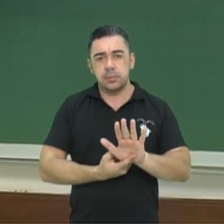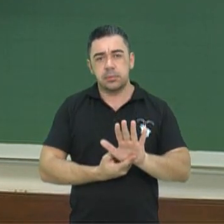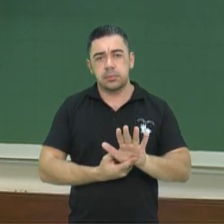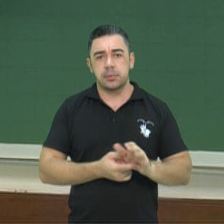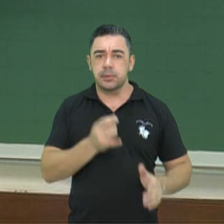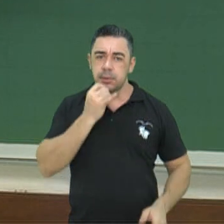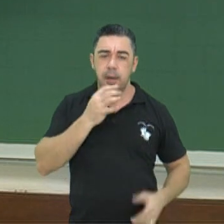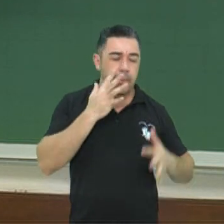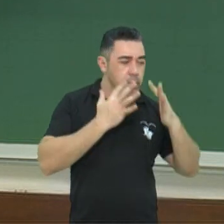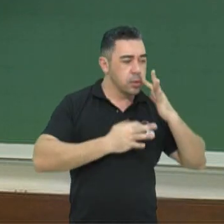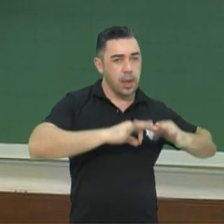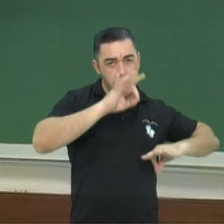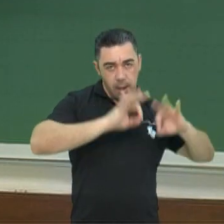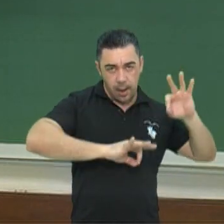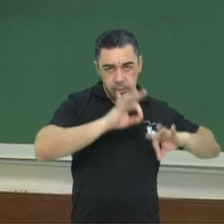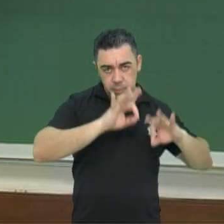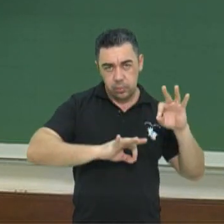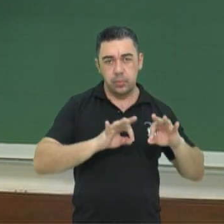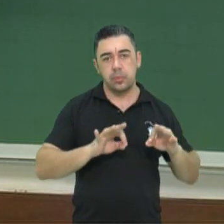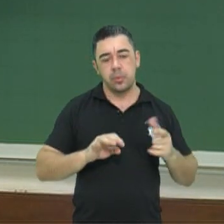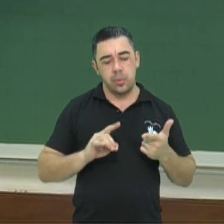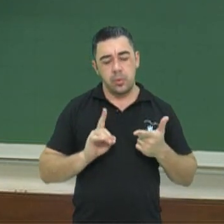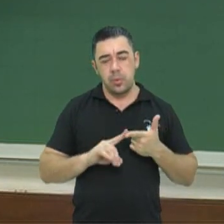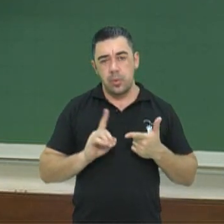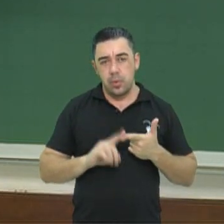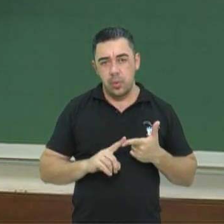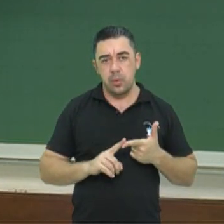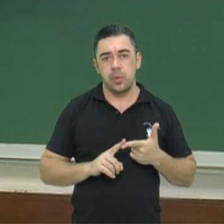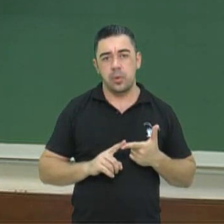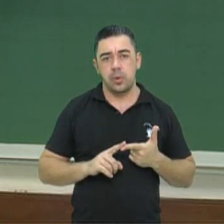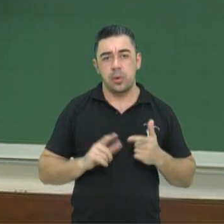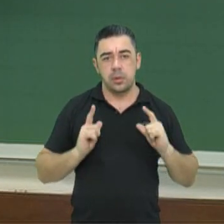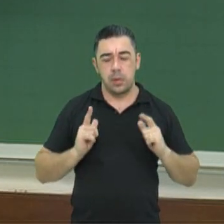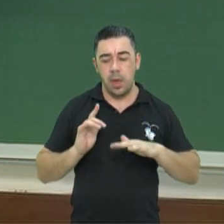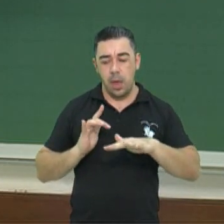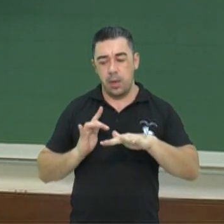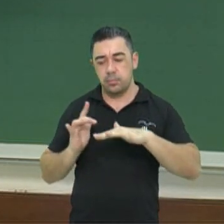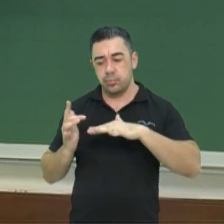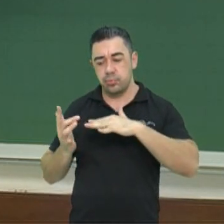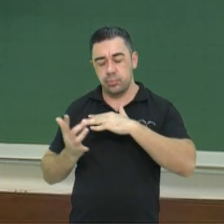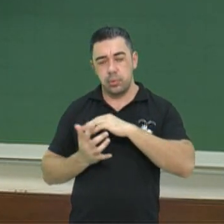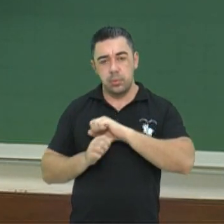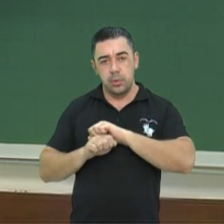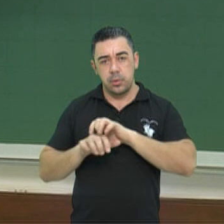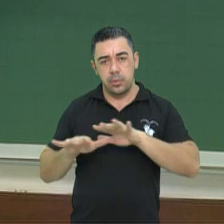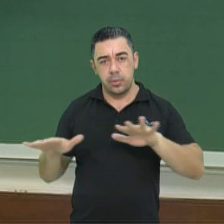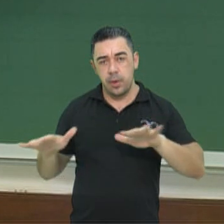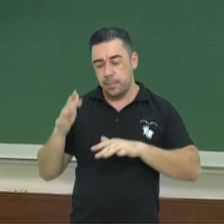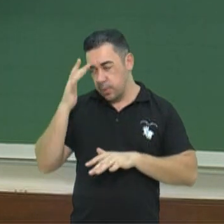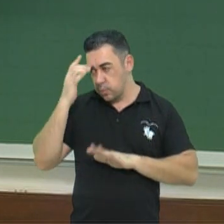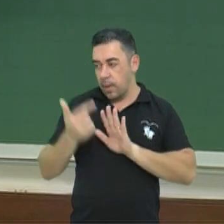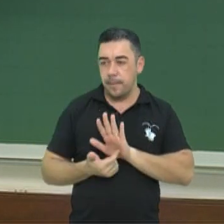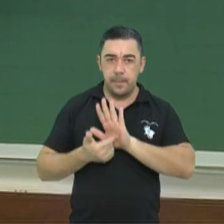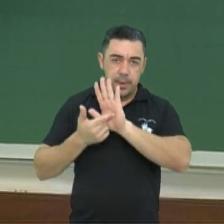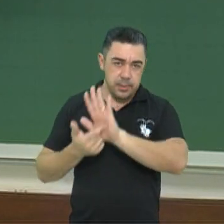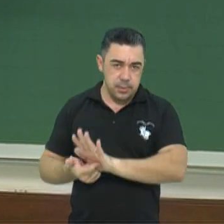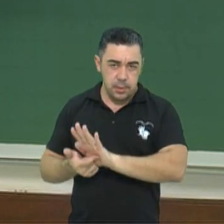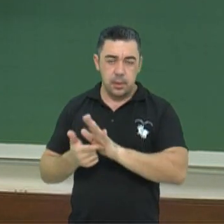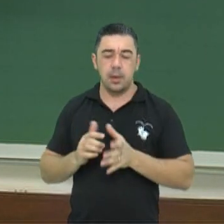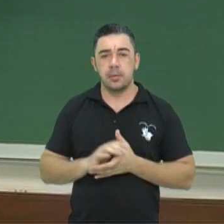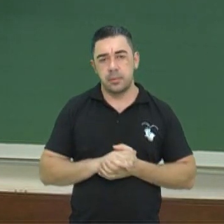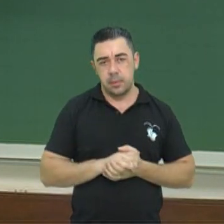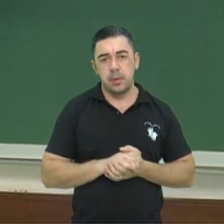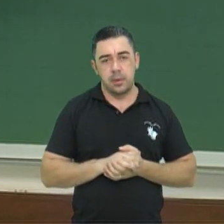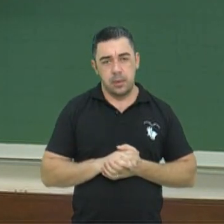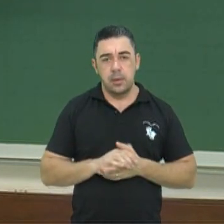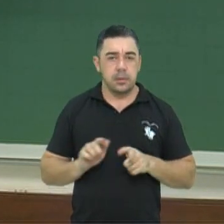Nós temos os teatros, por exemplo, né? Nós temos hoje as mídias sociais, onde os artistas pegam e fazem suas exposições